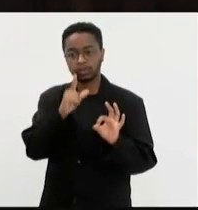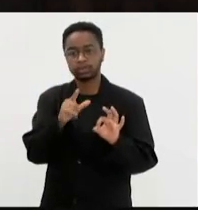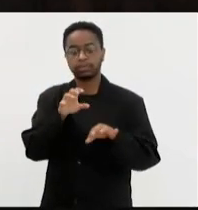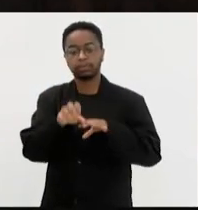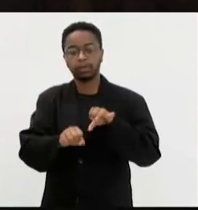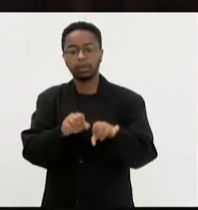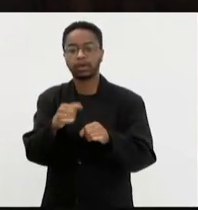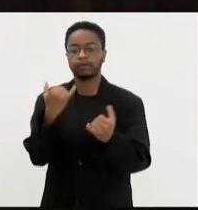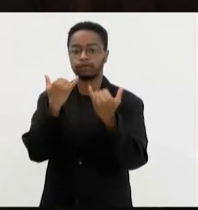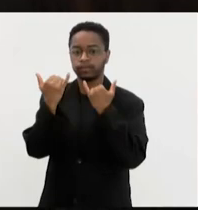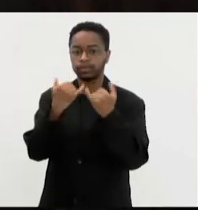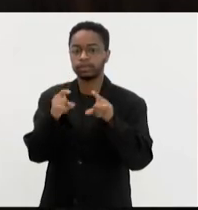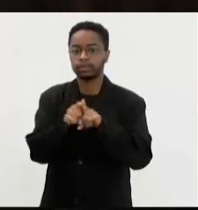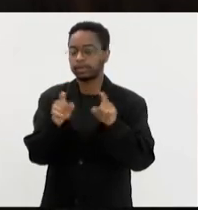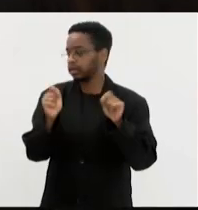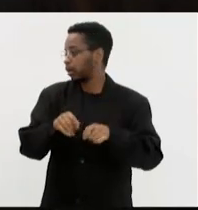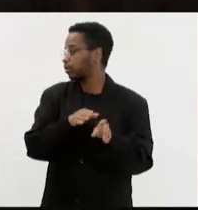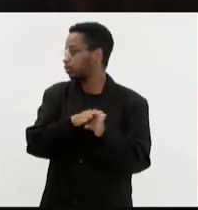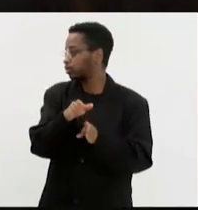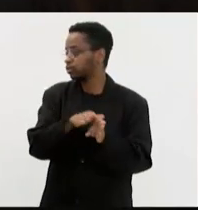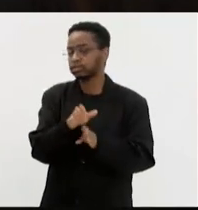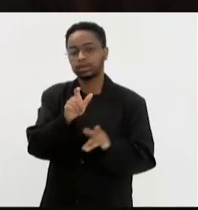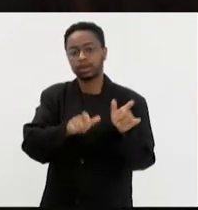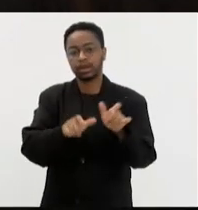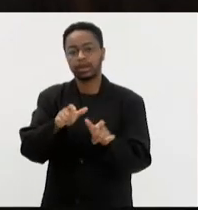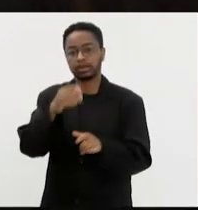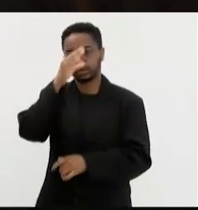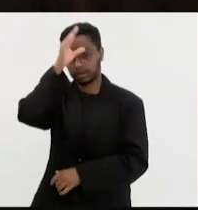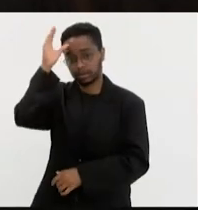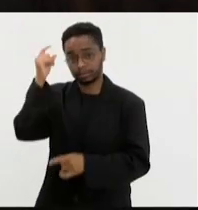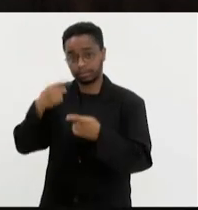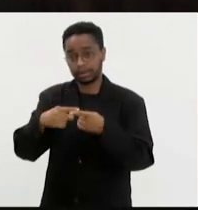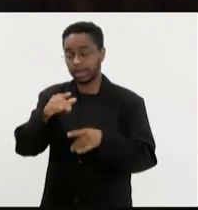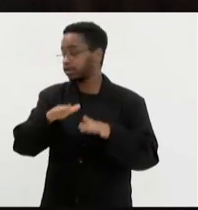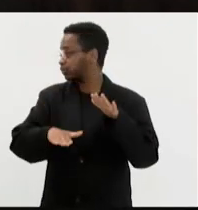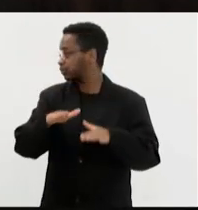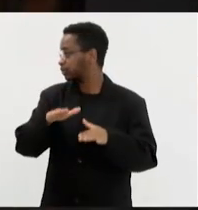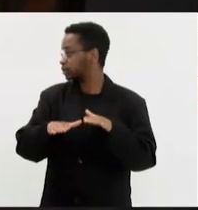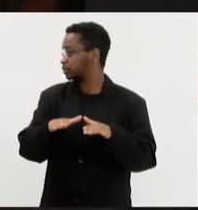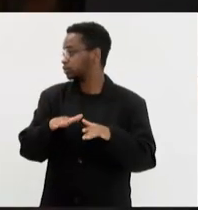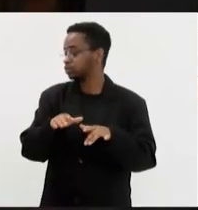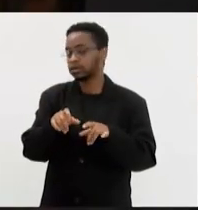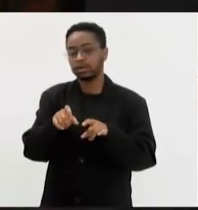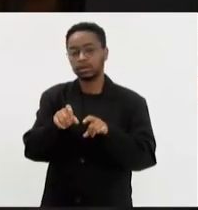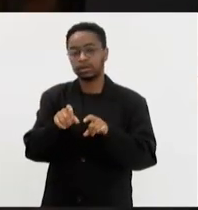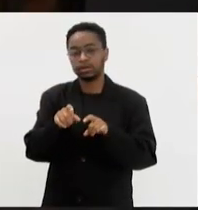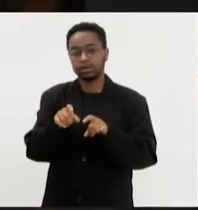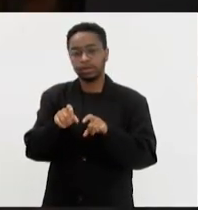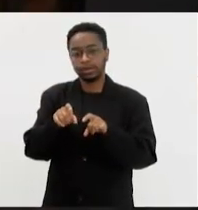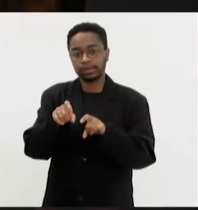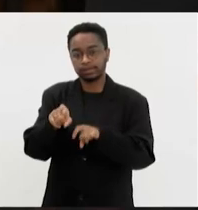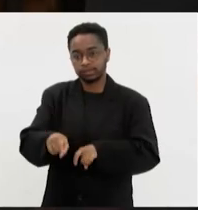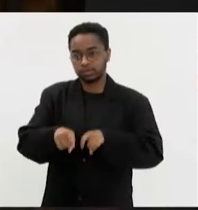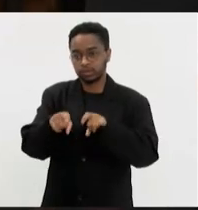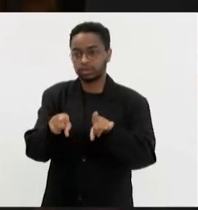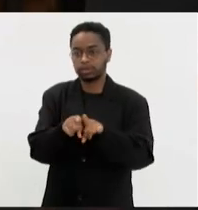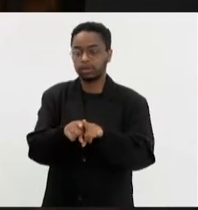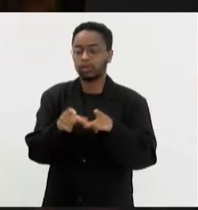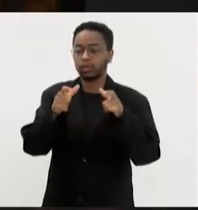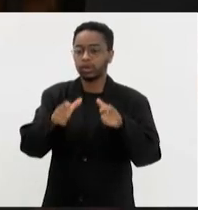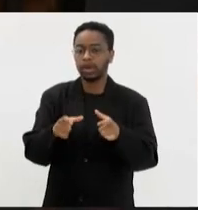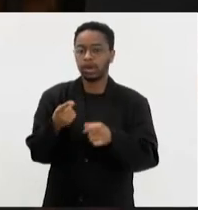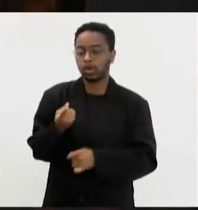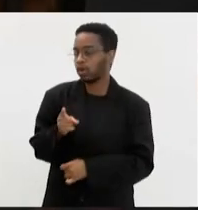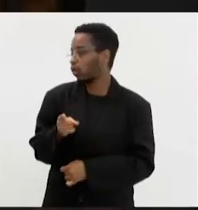ferramentas para poder orientar os seus clientes muitas vezes no interior no nos lugares mais longos